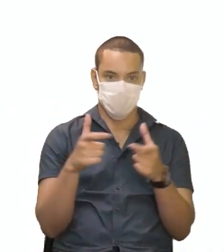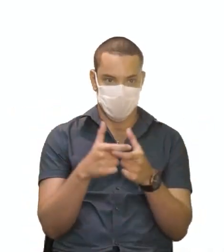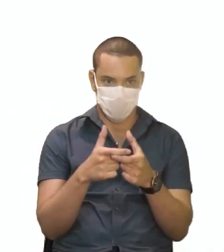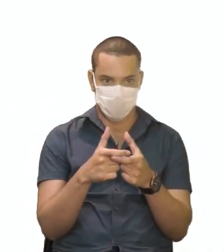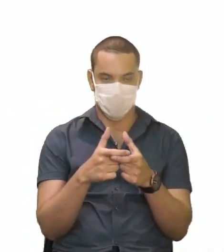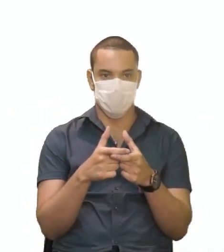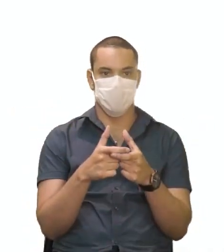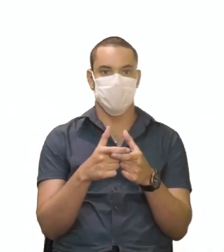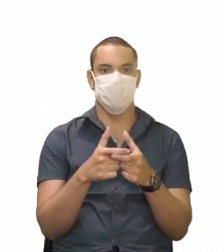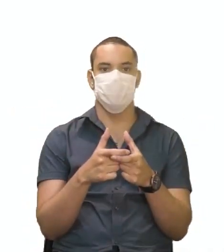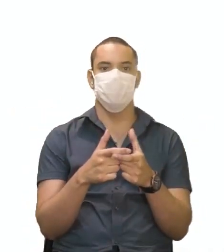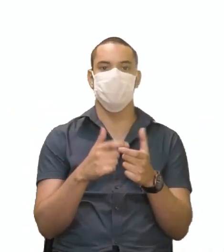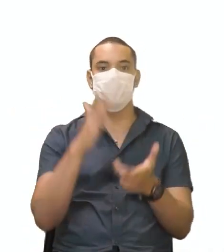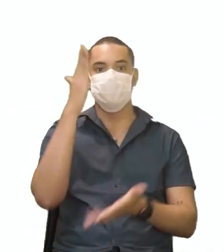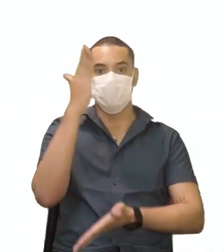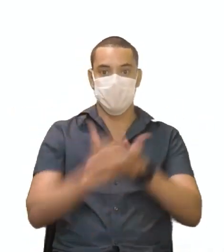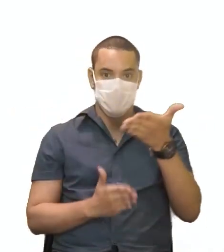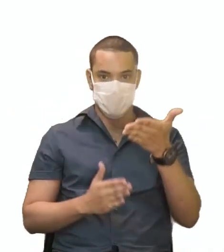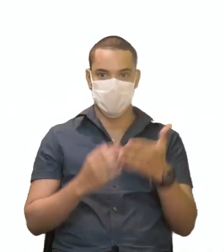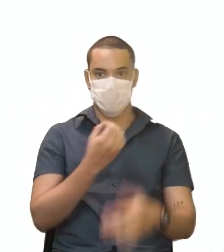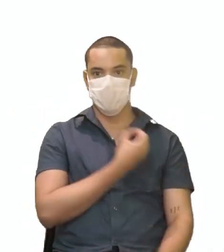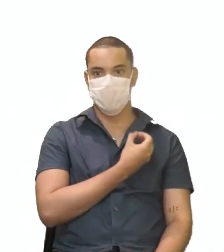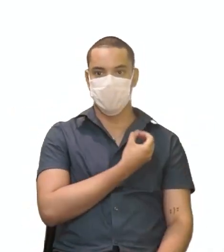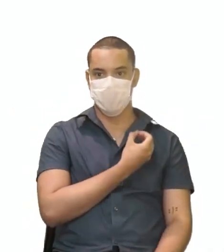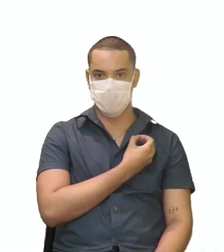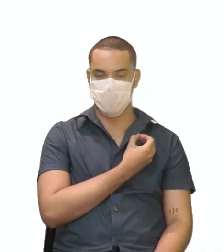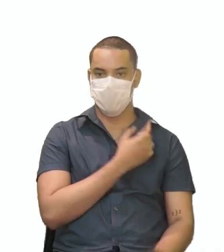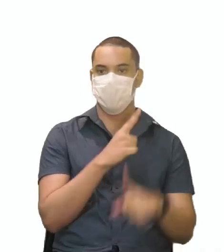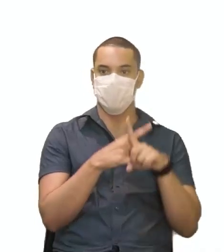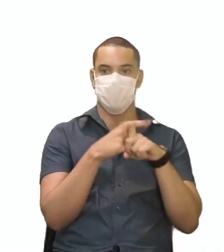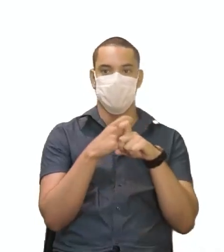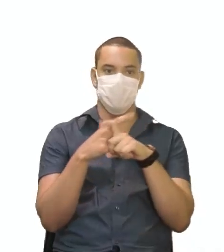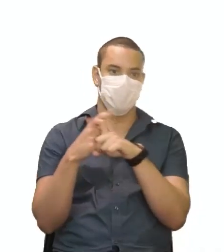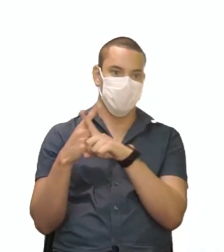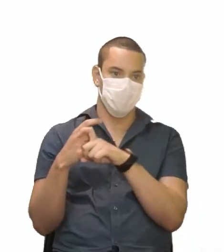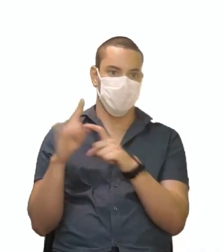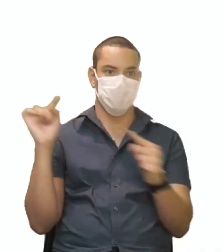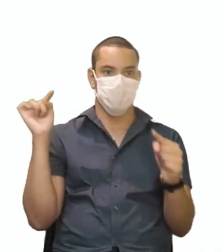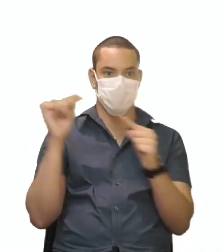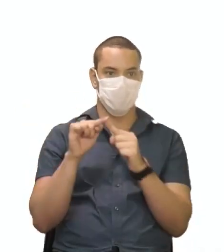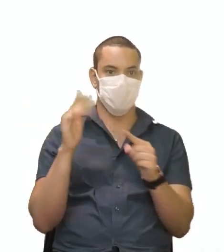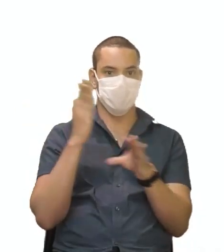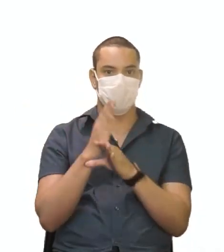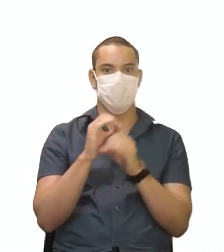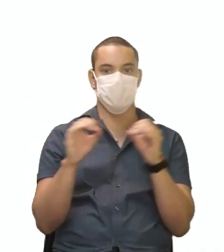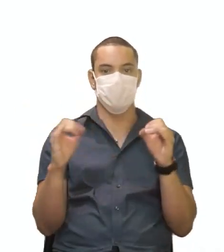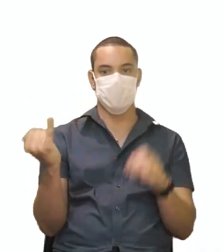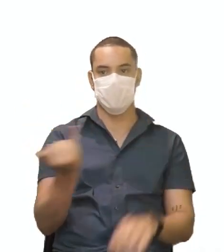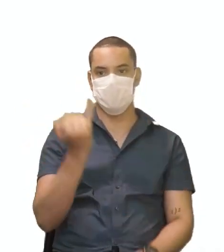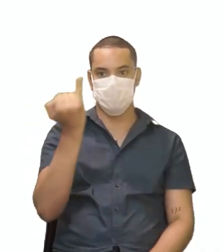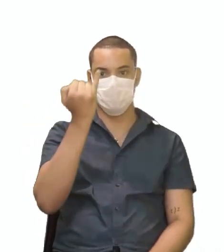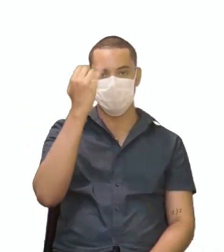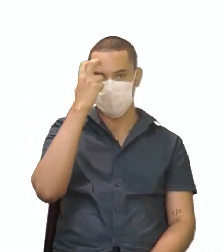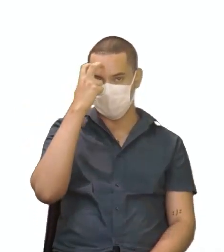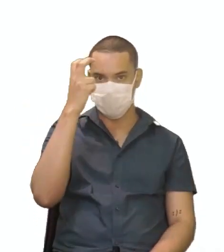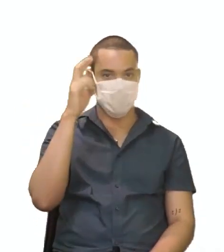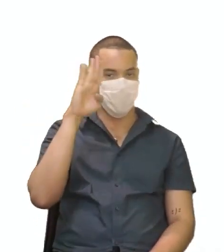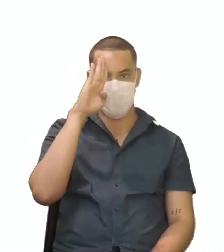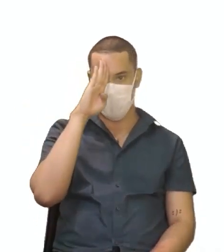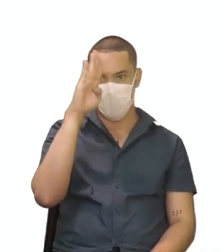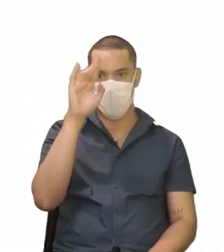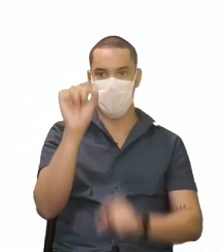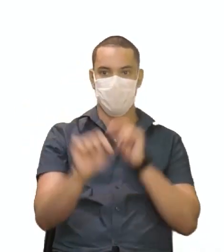A redução pela metade do número cromossômico confere à meiose uma importância fundamental